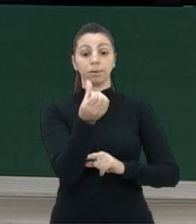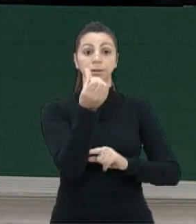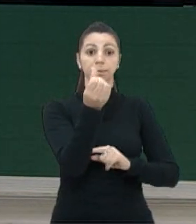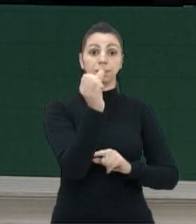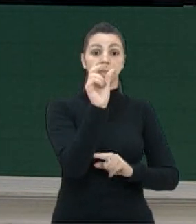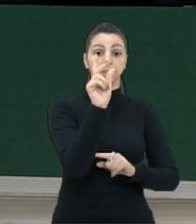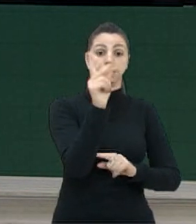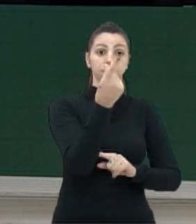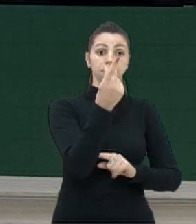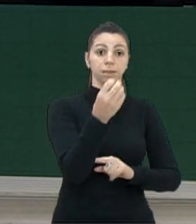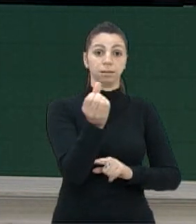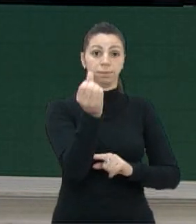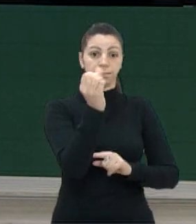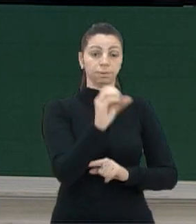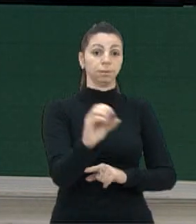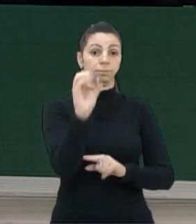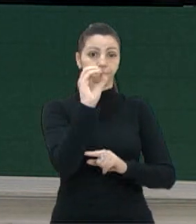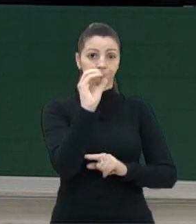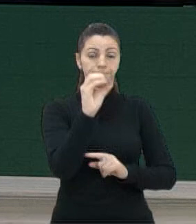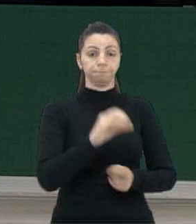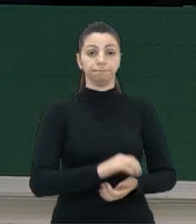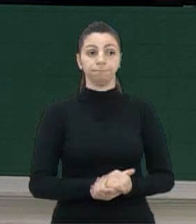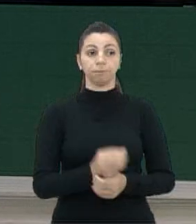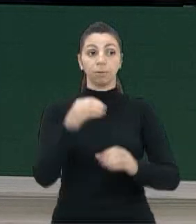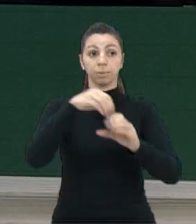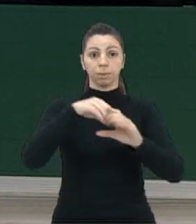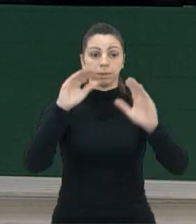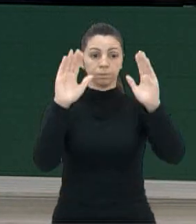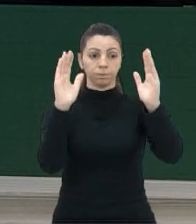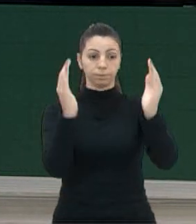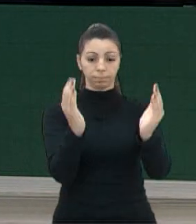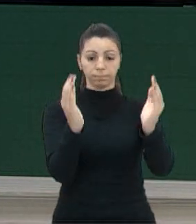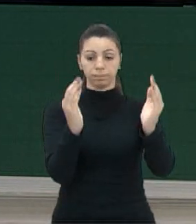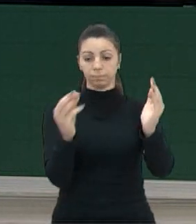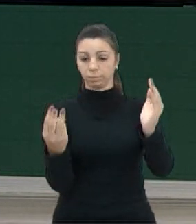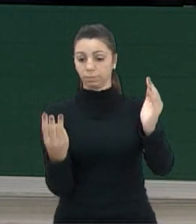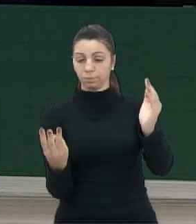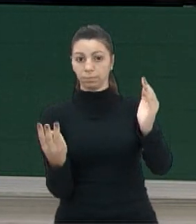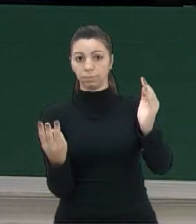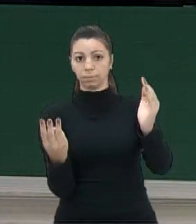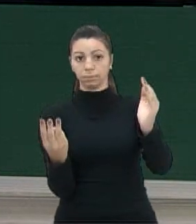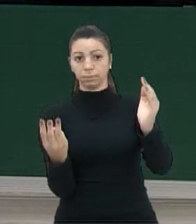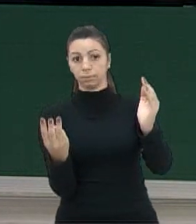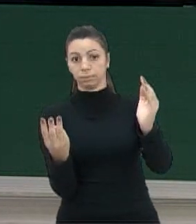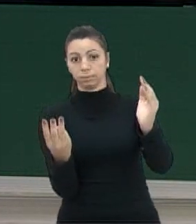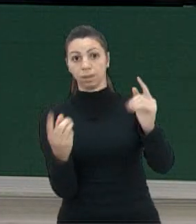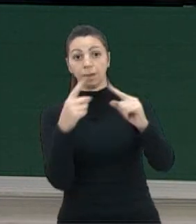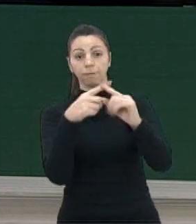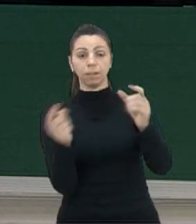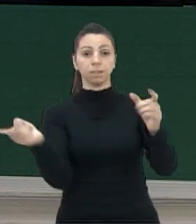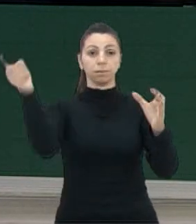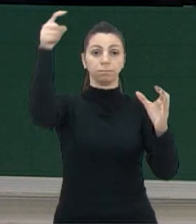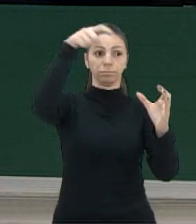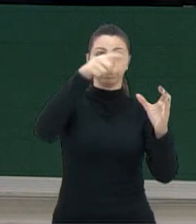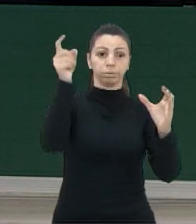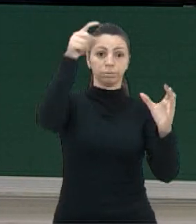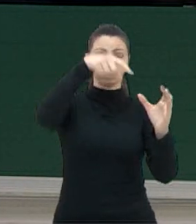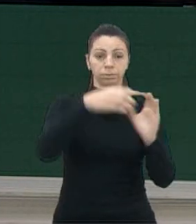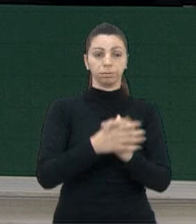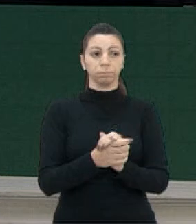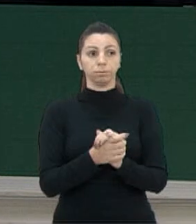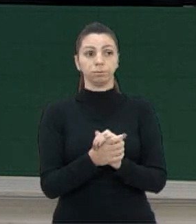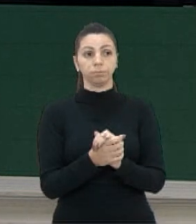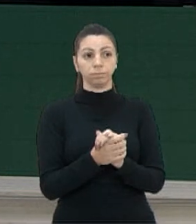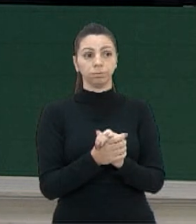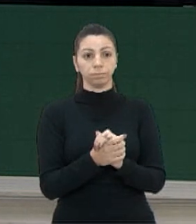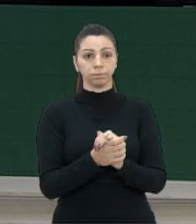e 6 oxigênios. Como está dentro do parênteses, esse 3 aqui fora multiplica todo mundo que está ali dentro. E o 2 que está na frente de tudo